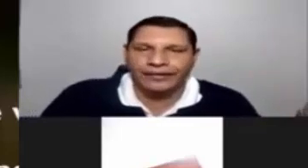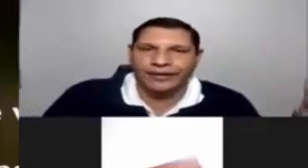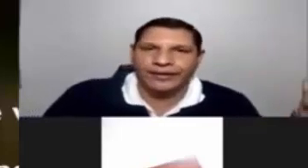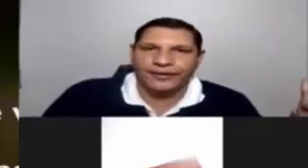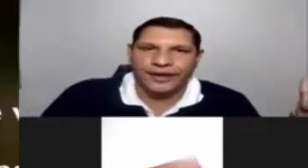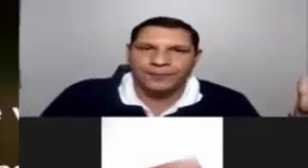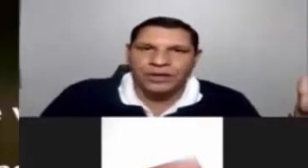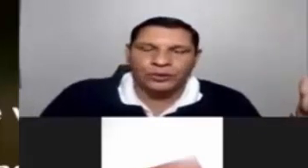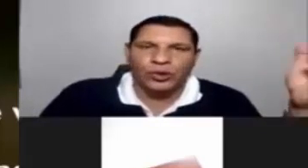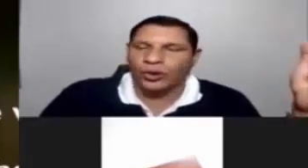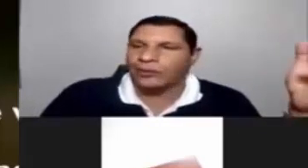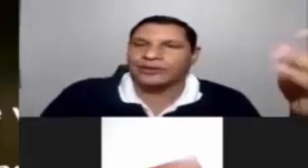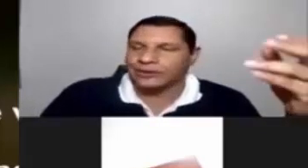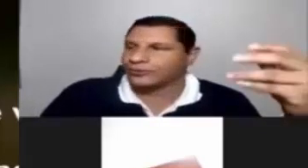rir.